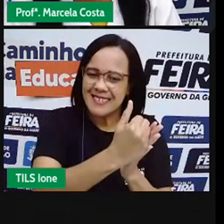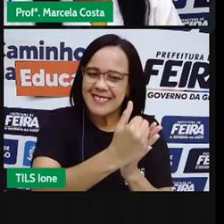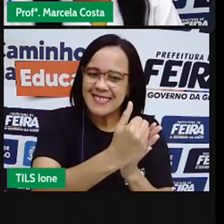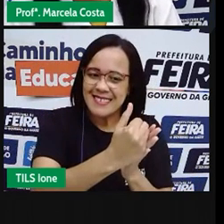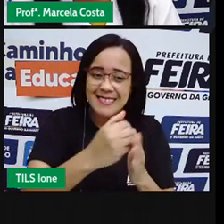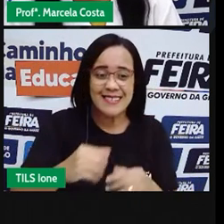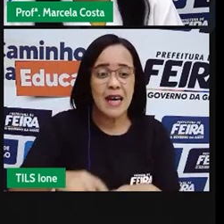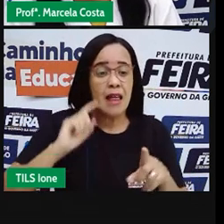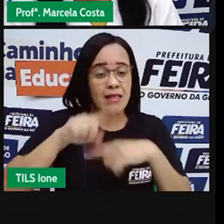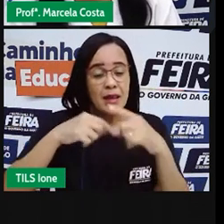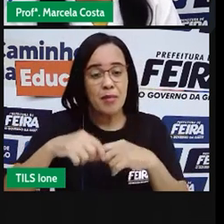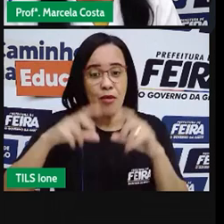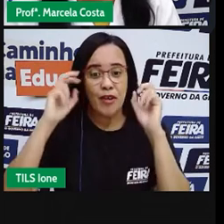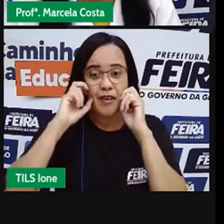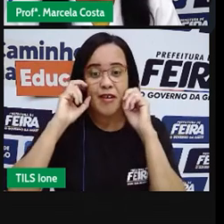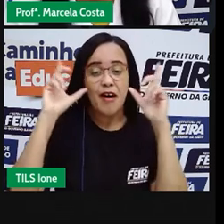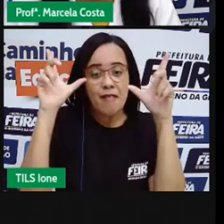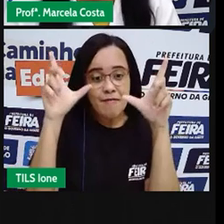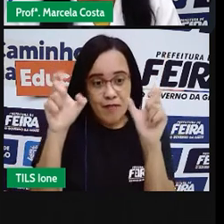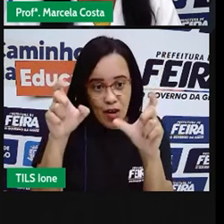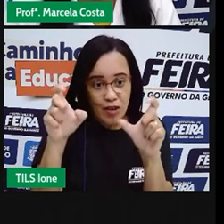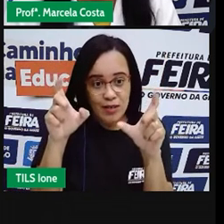E se